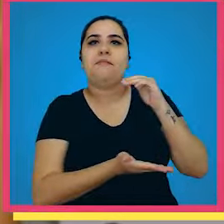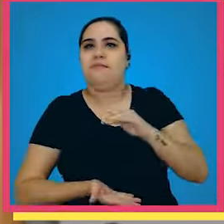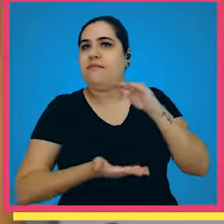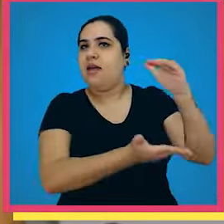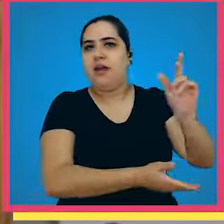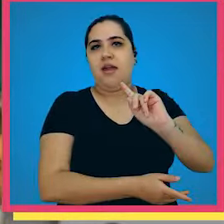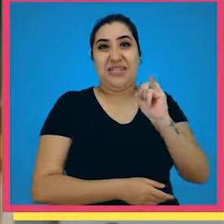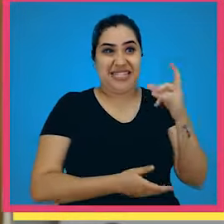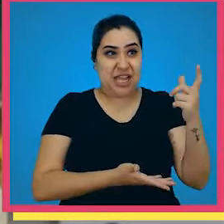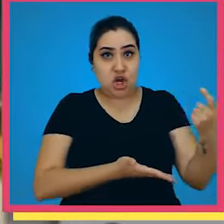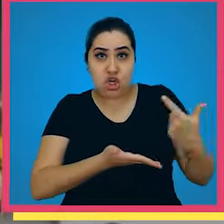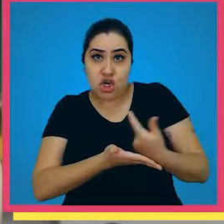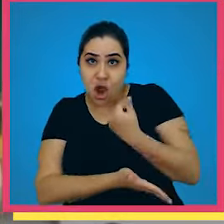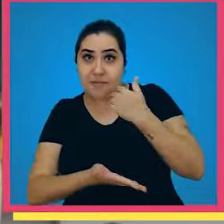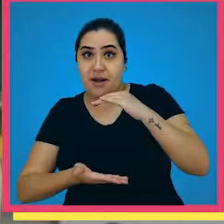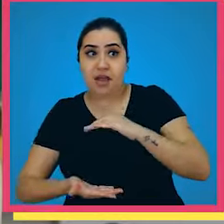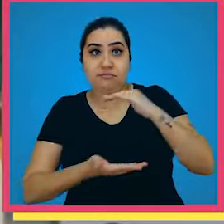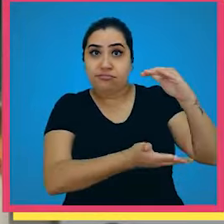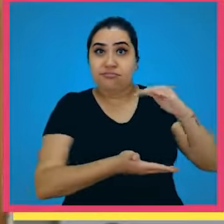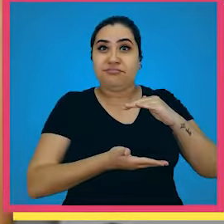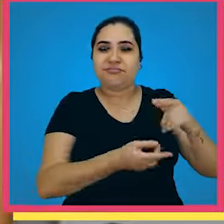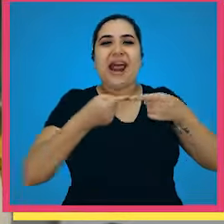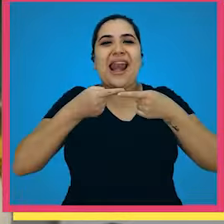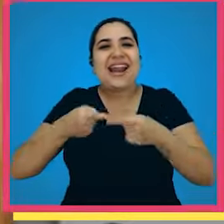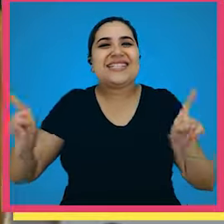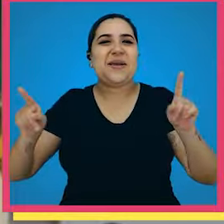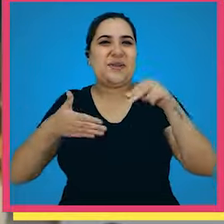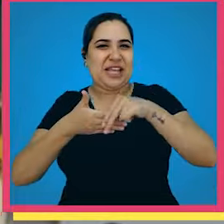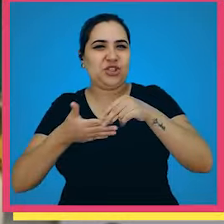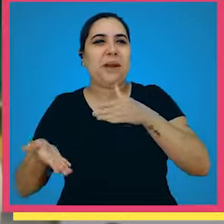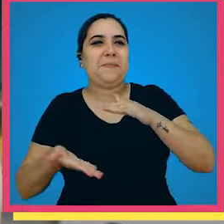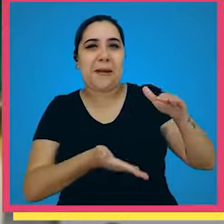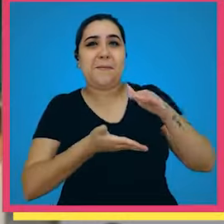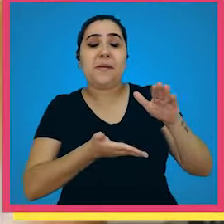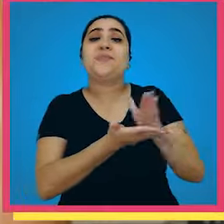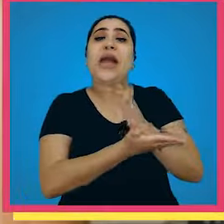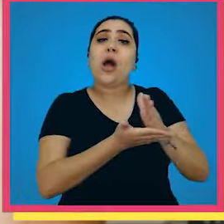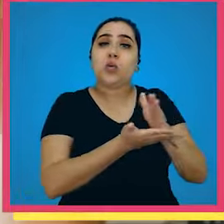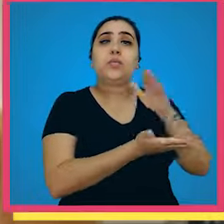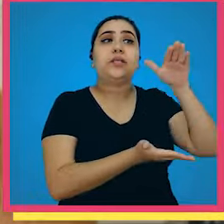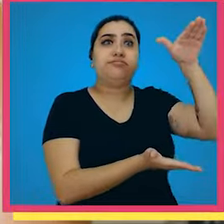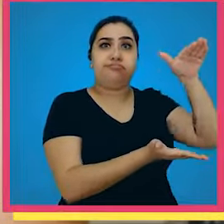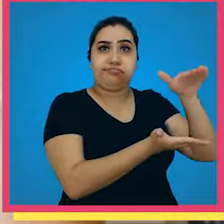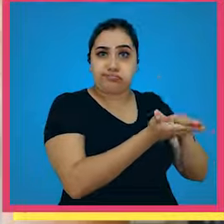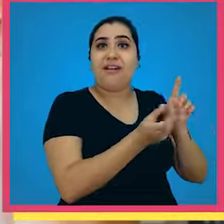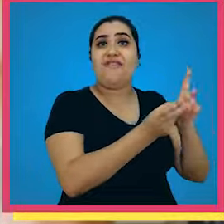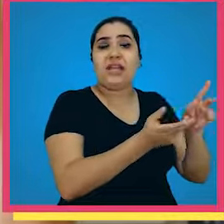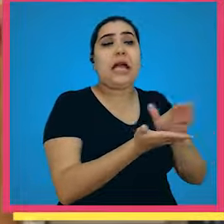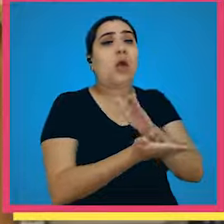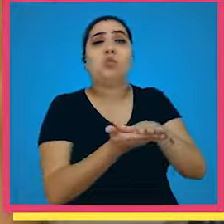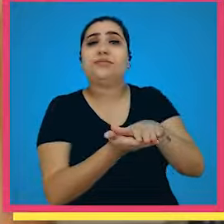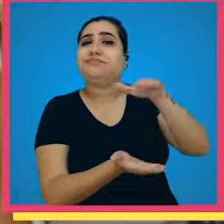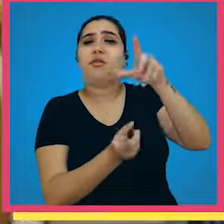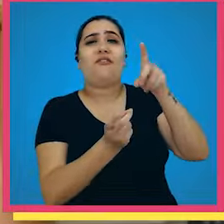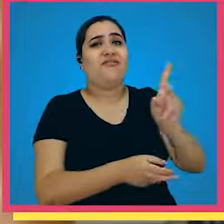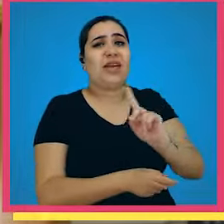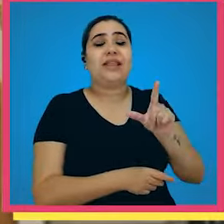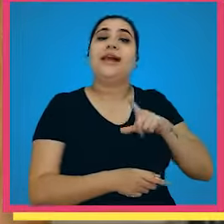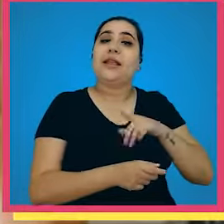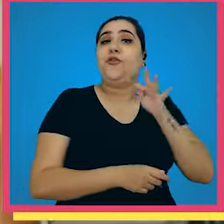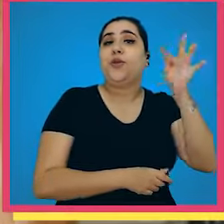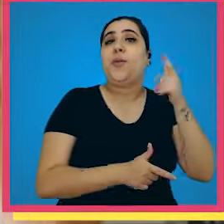os livros, porque se elas tivessem que comprar todos os lançamentos das editoras, alguns iam vender mais do que outros e elas iam